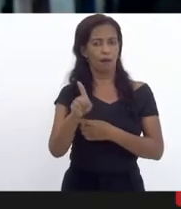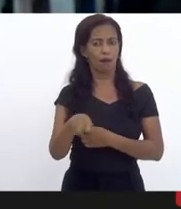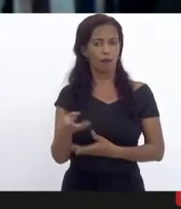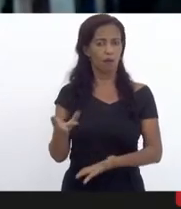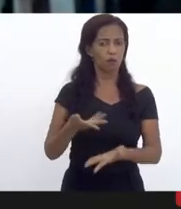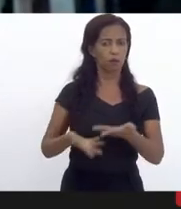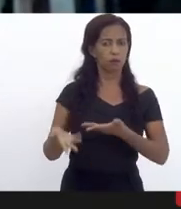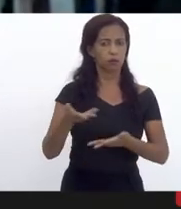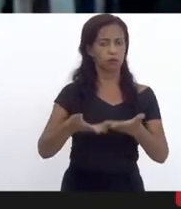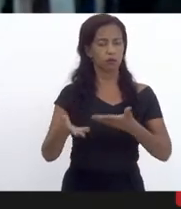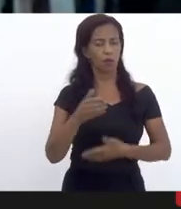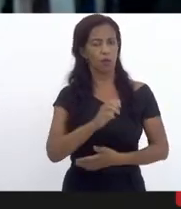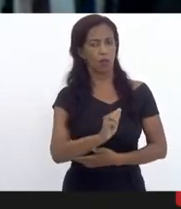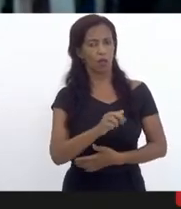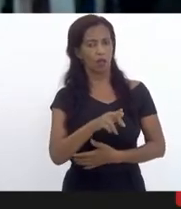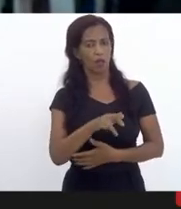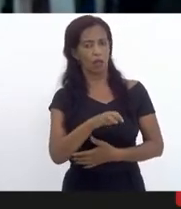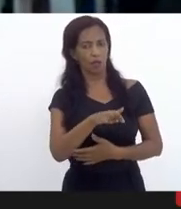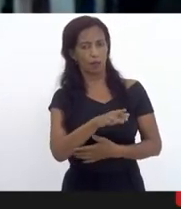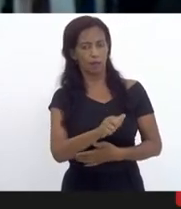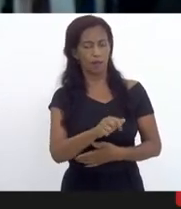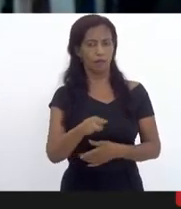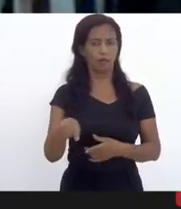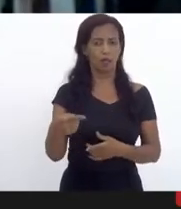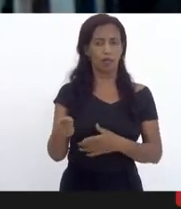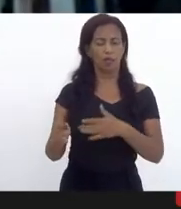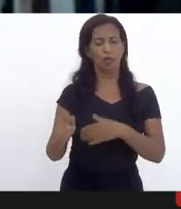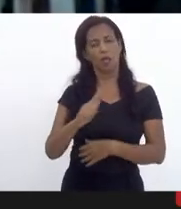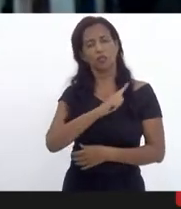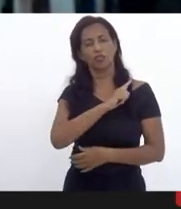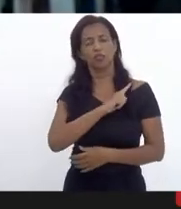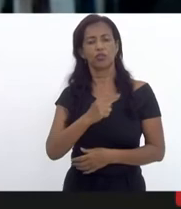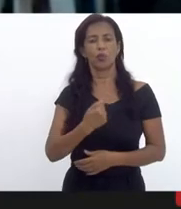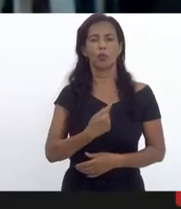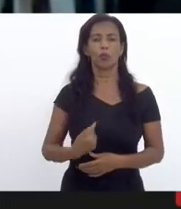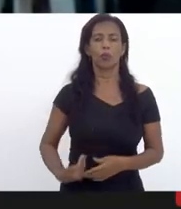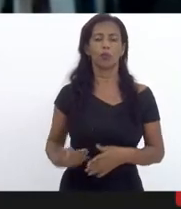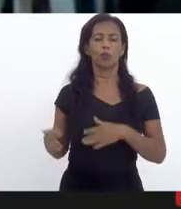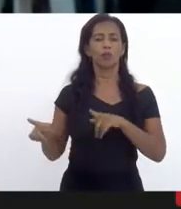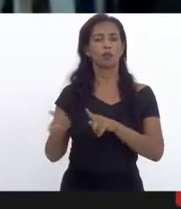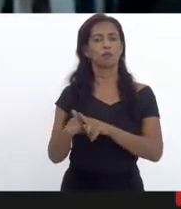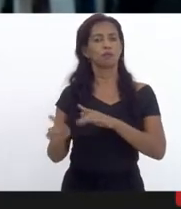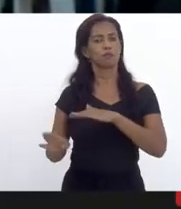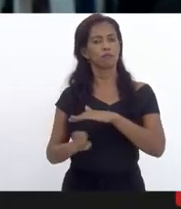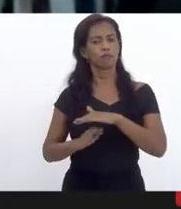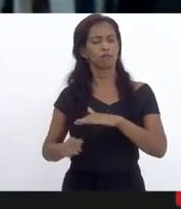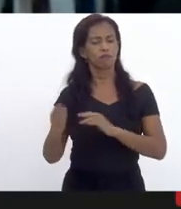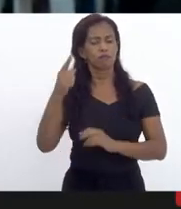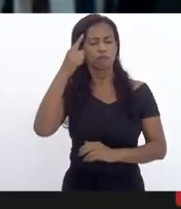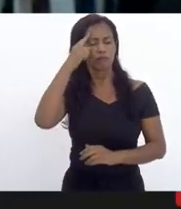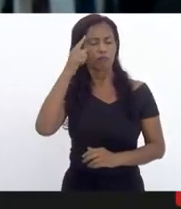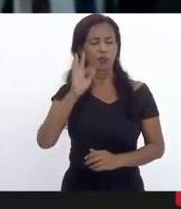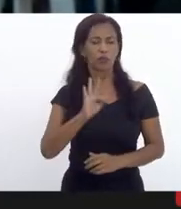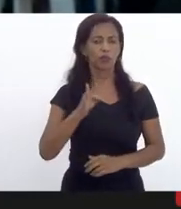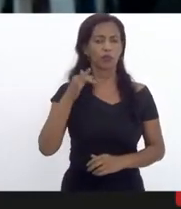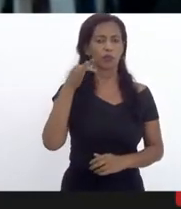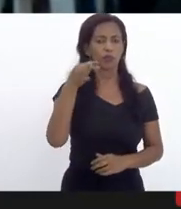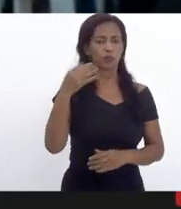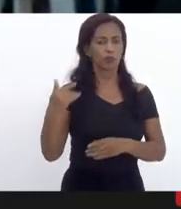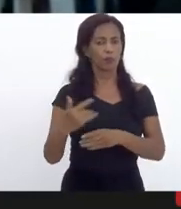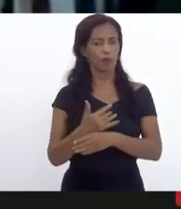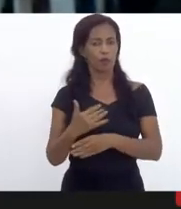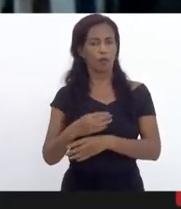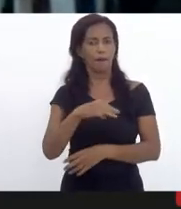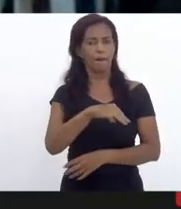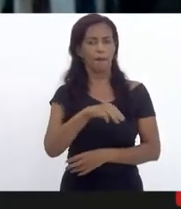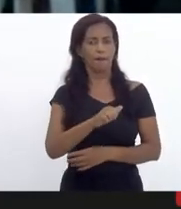entre a academia, entre a gestão pública e a iniciativa privada, pensando os futuros da cidade de